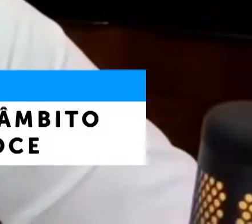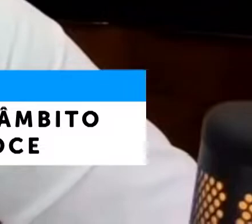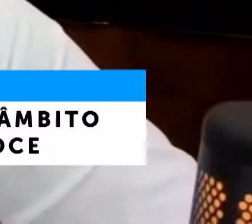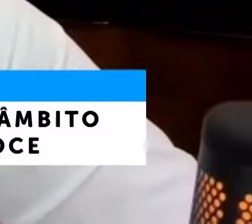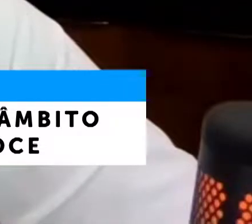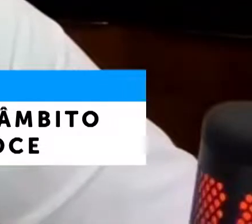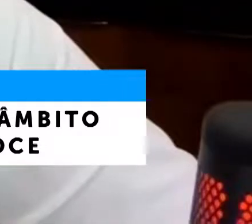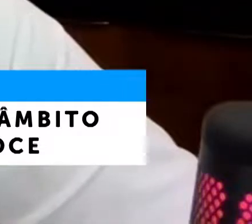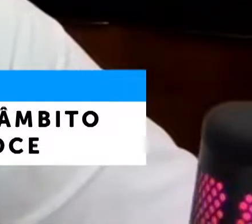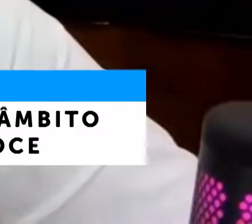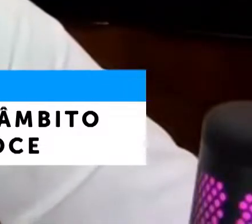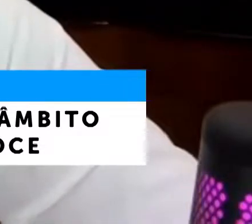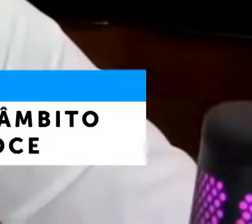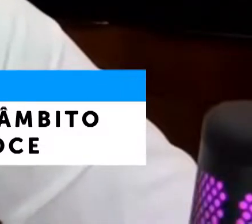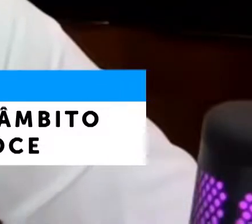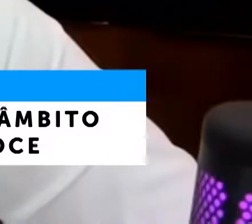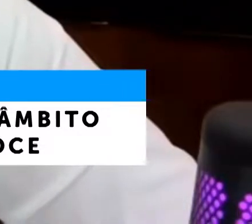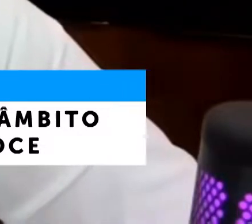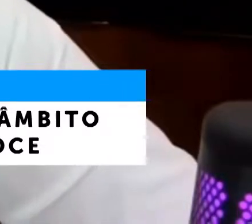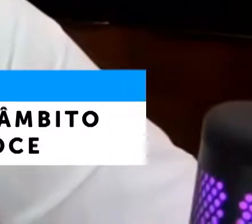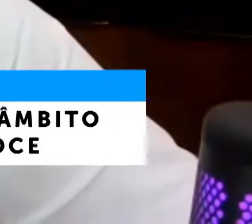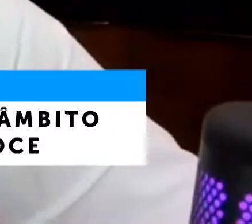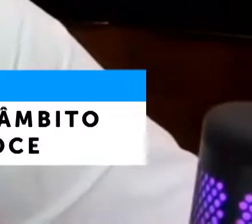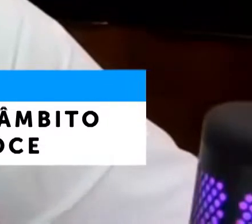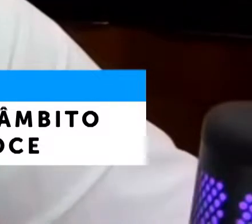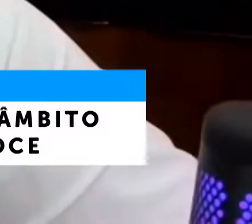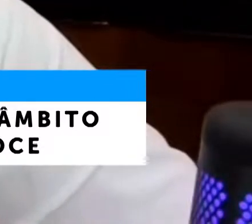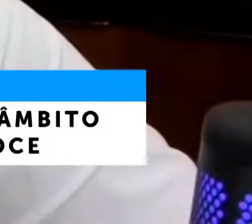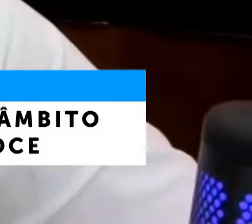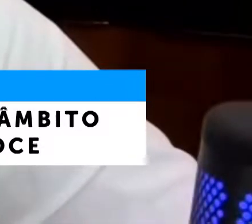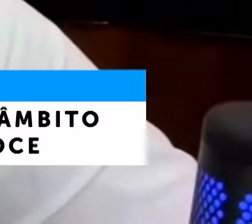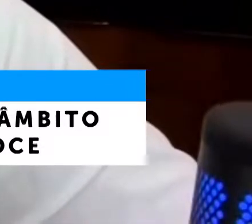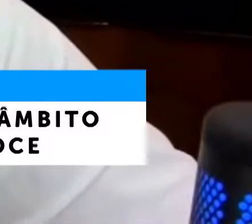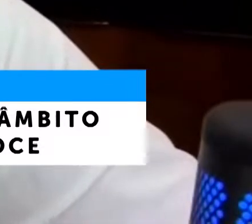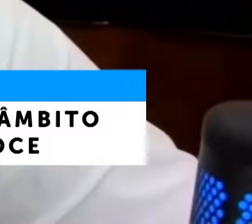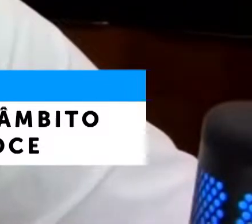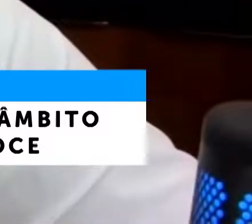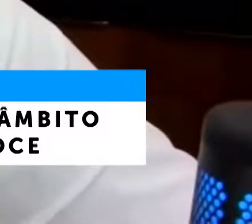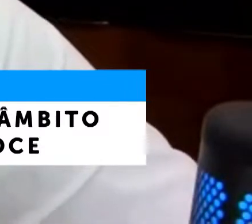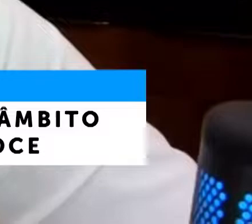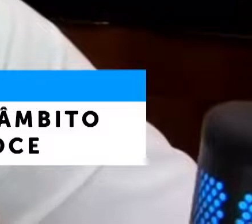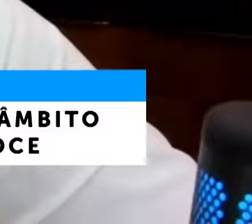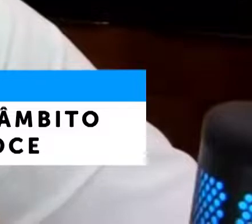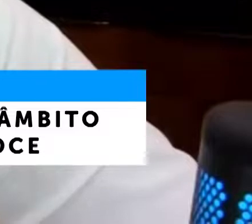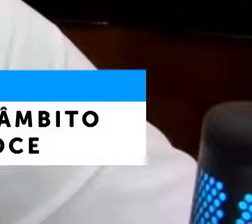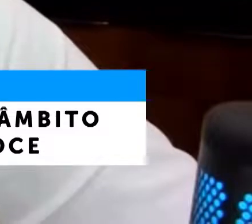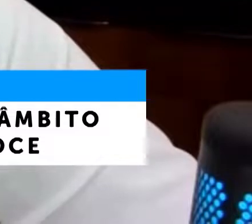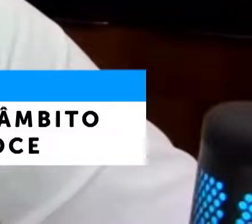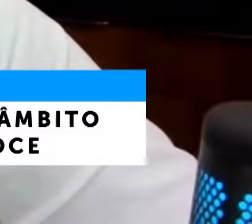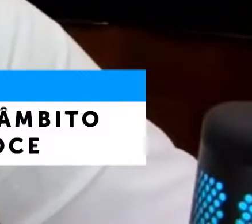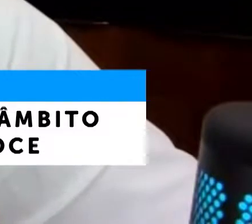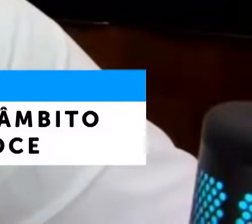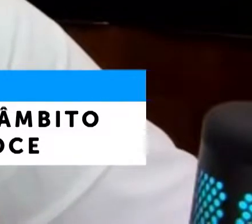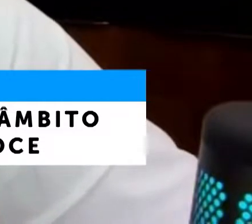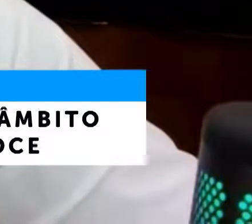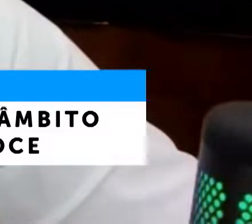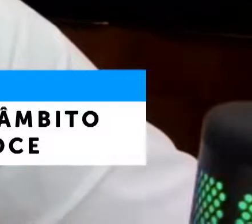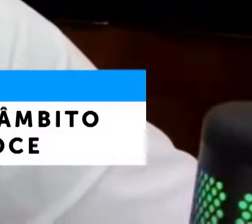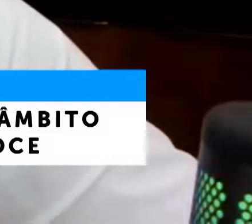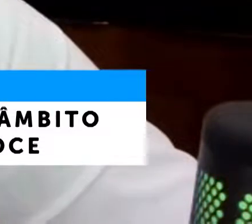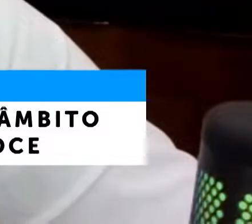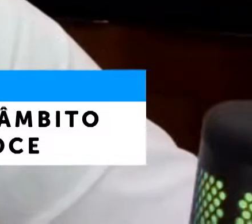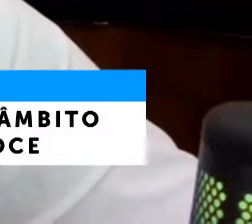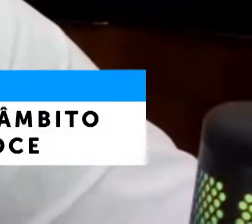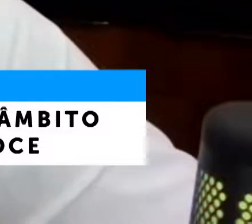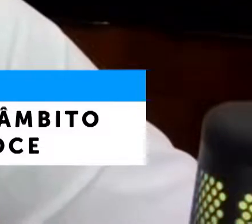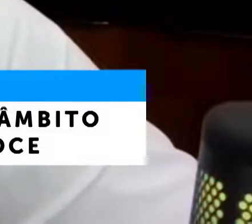não. Se praticada com responsabilidade, qualquer outro estilo musical, não vai haver essa interpretação. Nós não somos